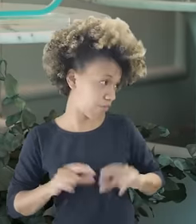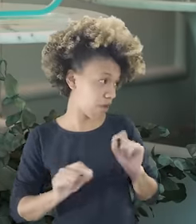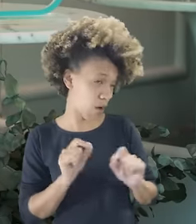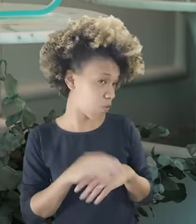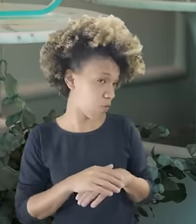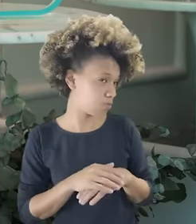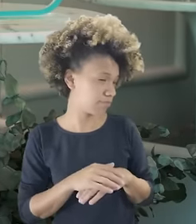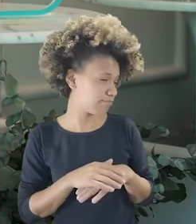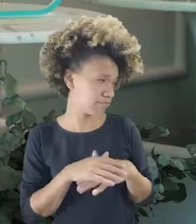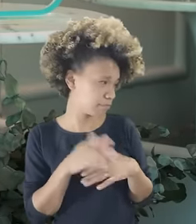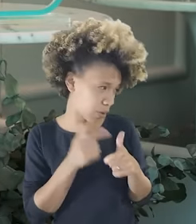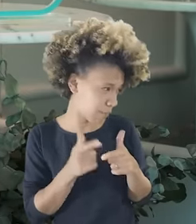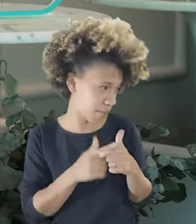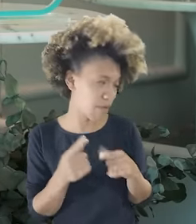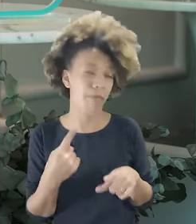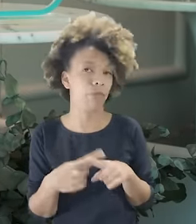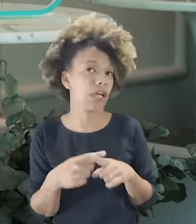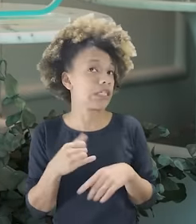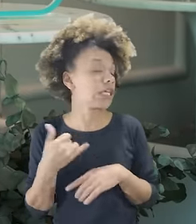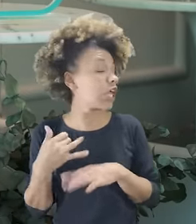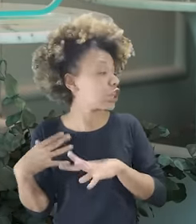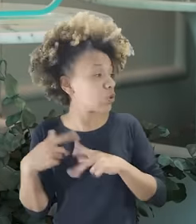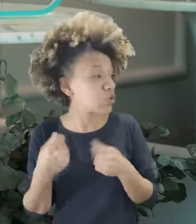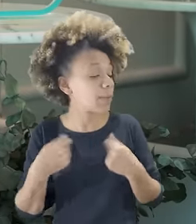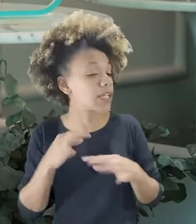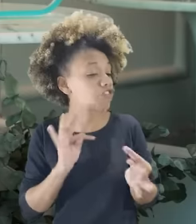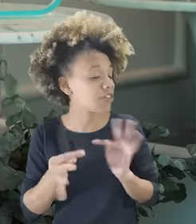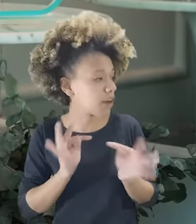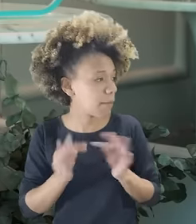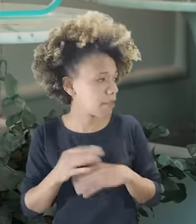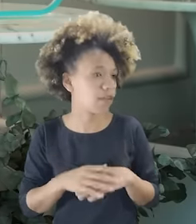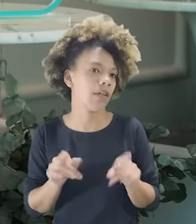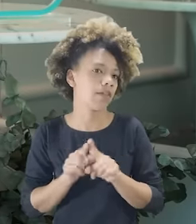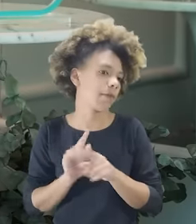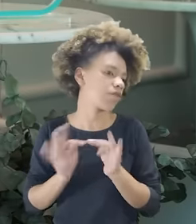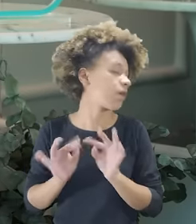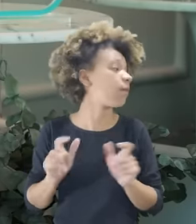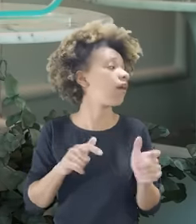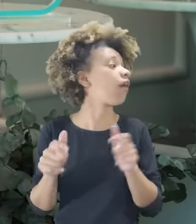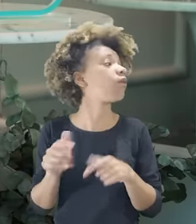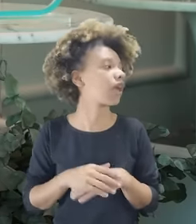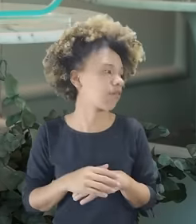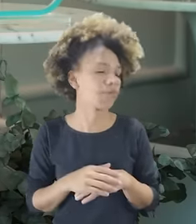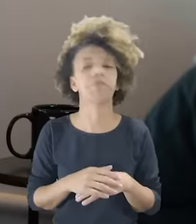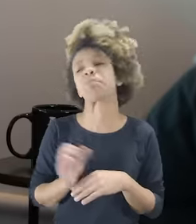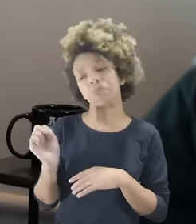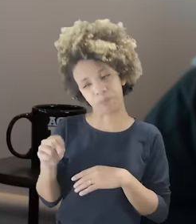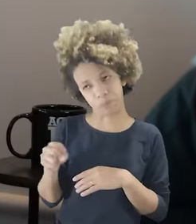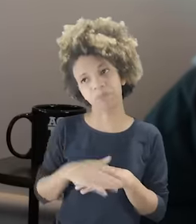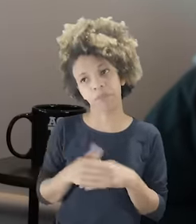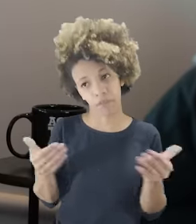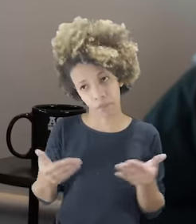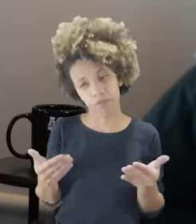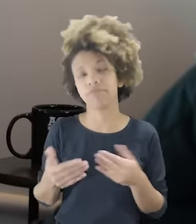alguma questão porque se todo mundo precisa de terapia terapeutas recorrem a quem a primeira pergunta que eu lhe faço sim